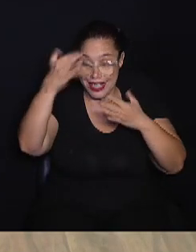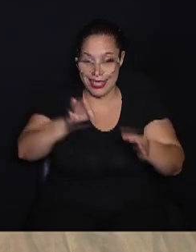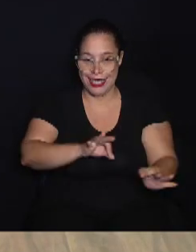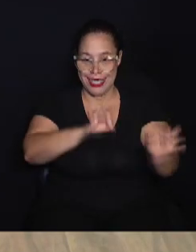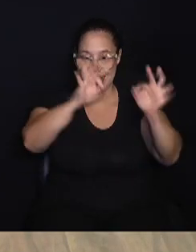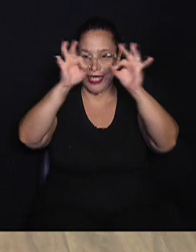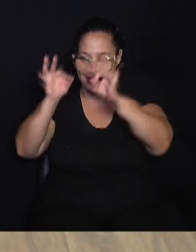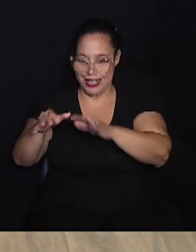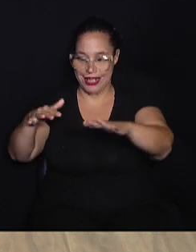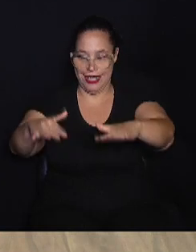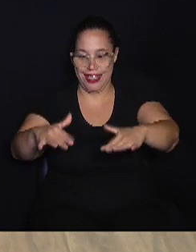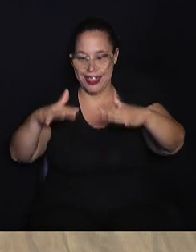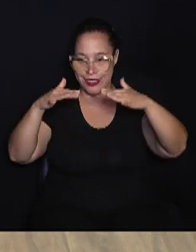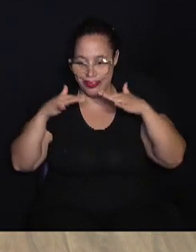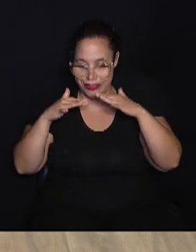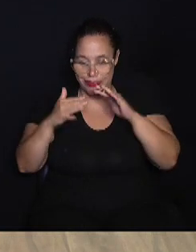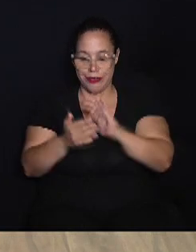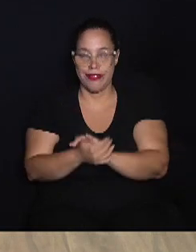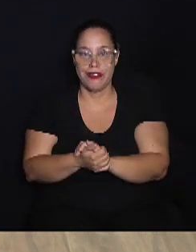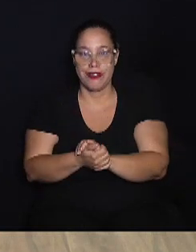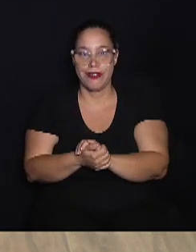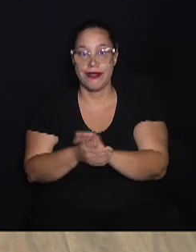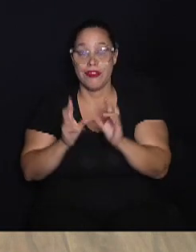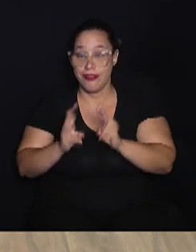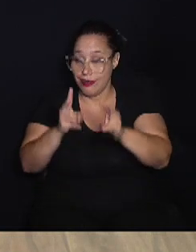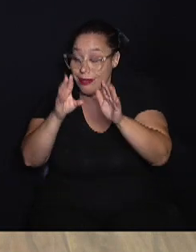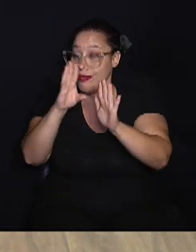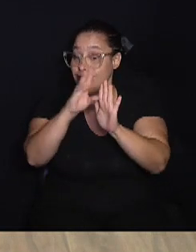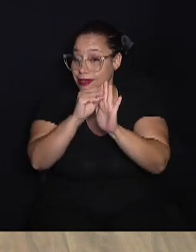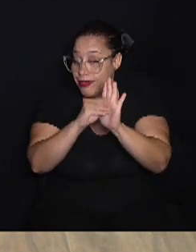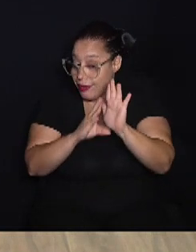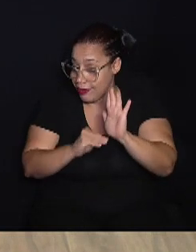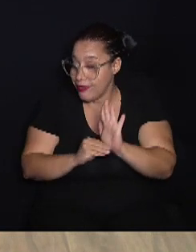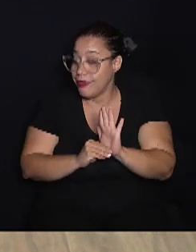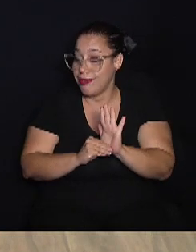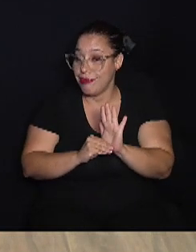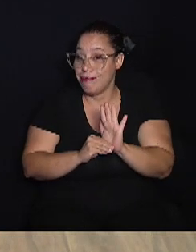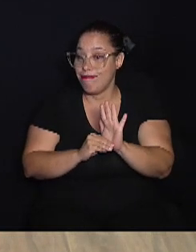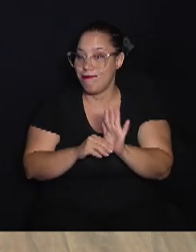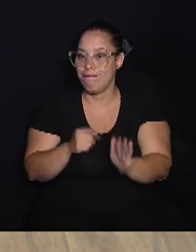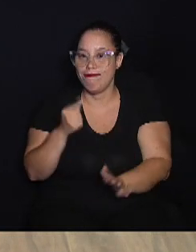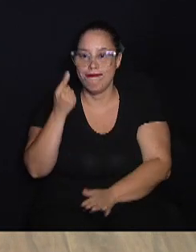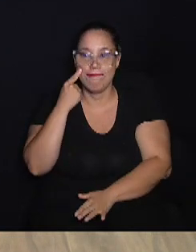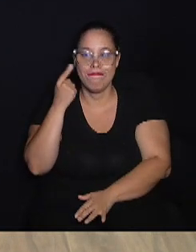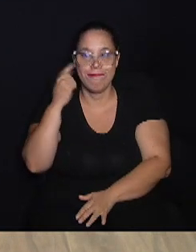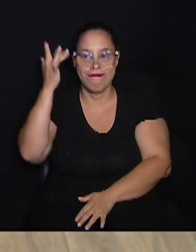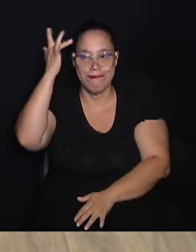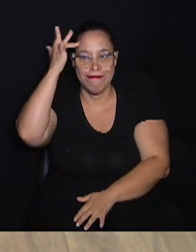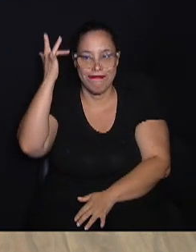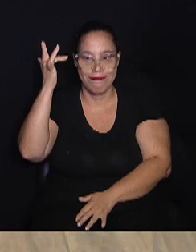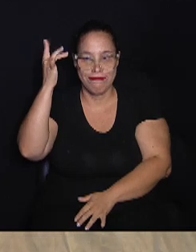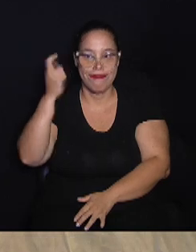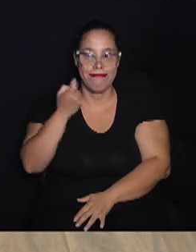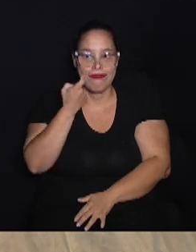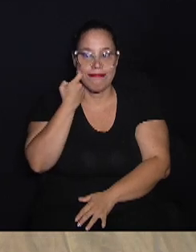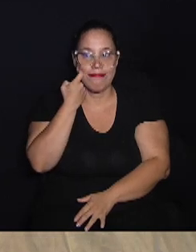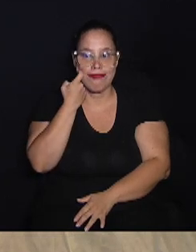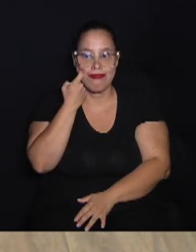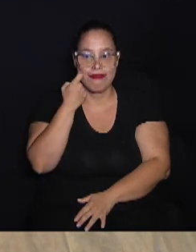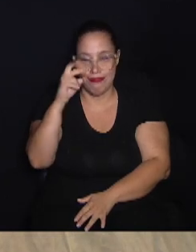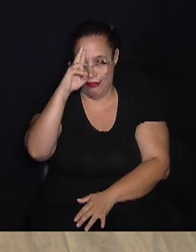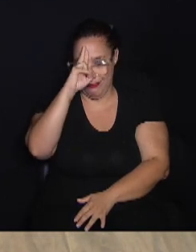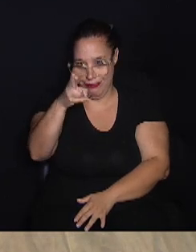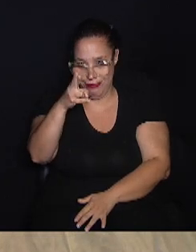obrigado pela sua companhia pela sua audiência na nossa programação e nos vemos amanhã na sexta-feira ao